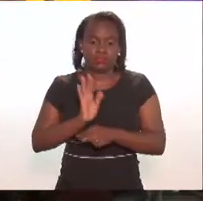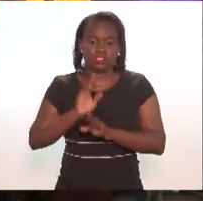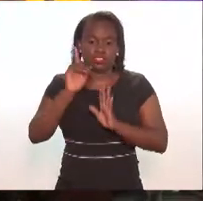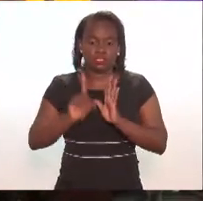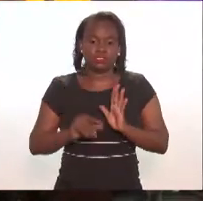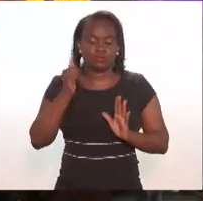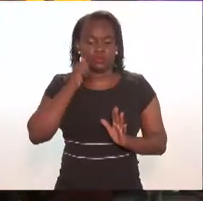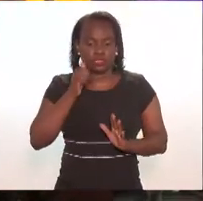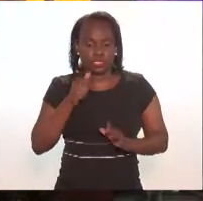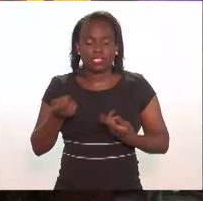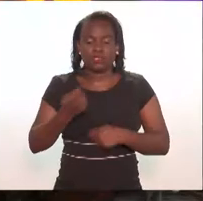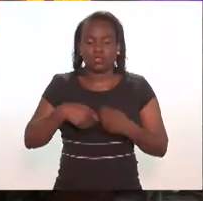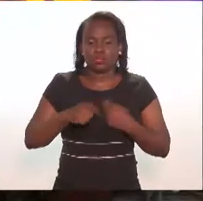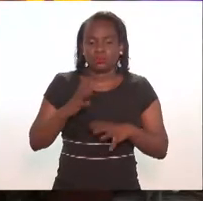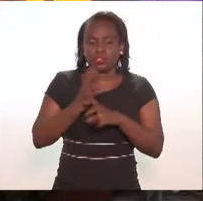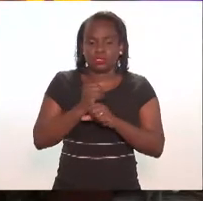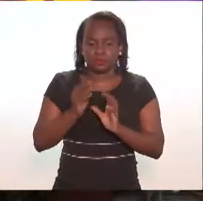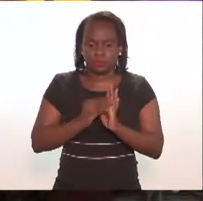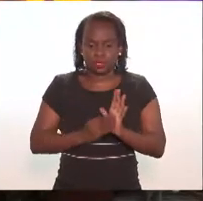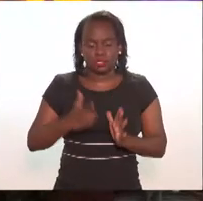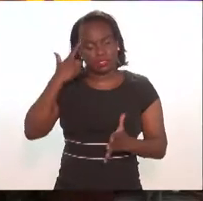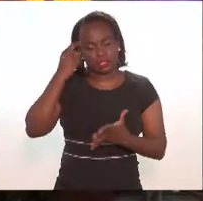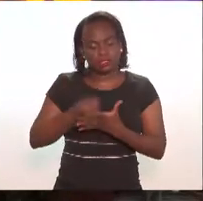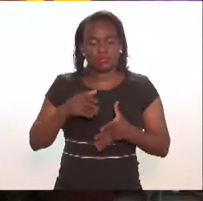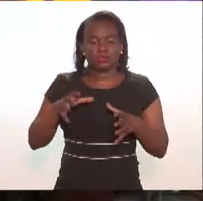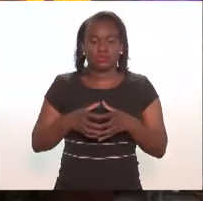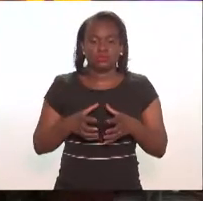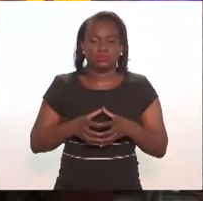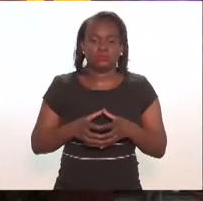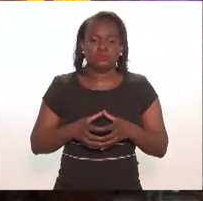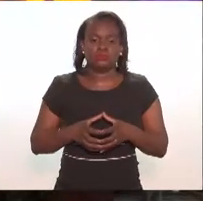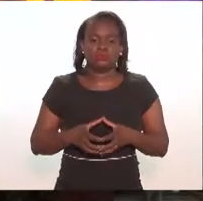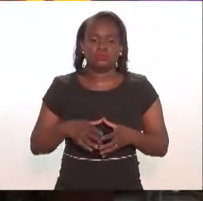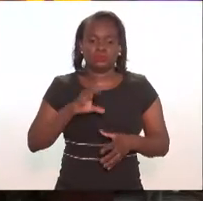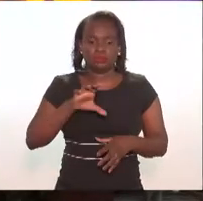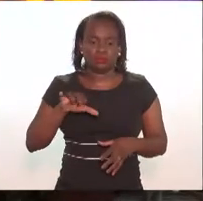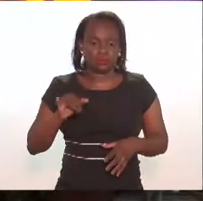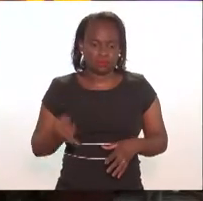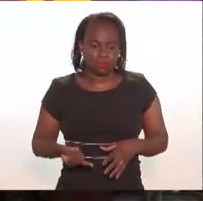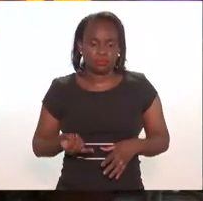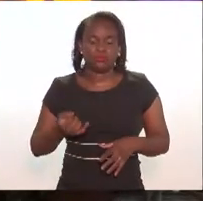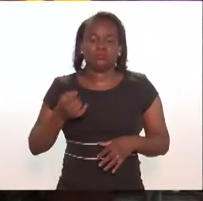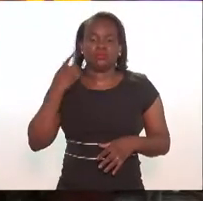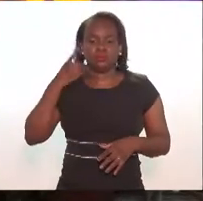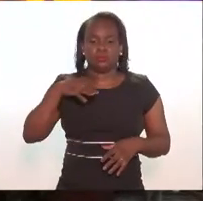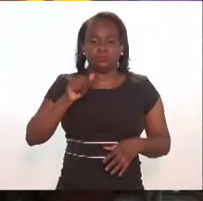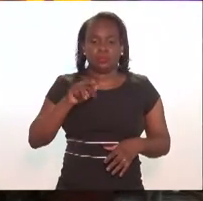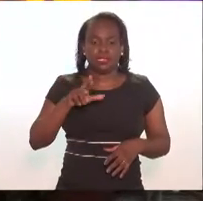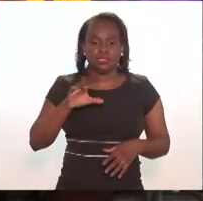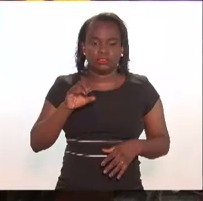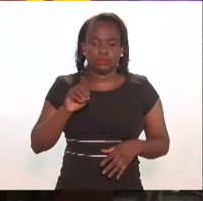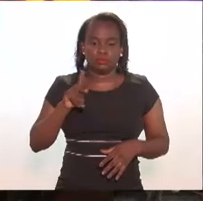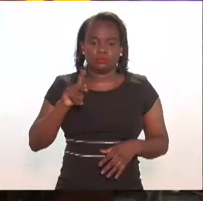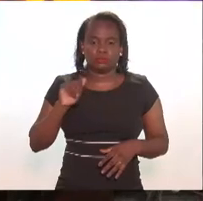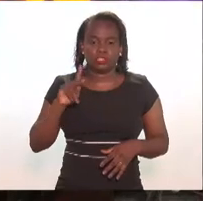Mulher, Economia e Orçamento. Para emitir parecer pela Comissão de Constituição e Justiça, deputado Márcio Pacheco.